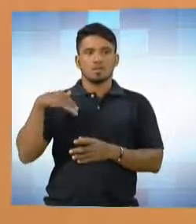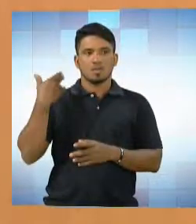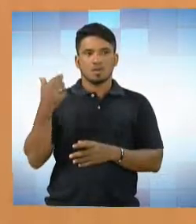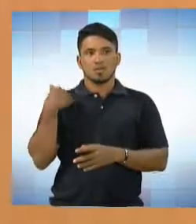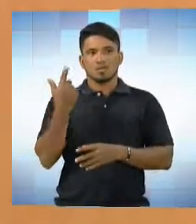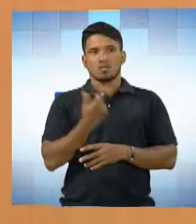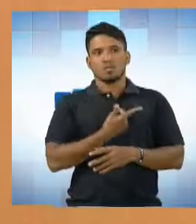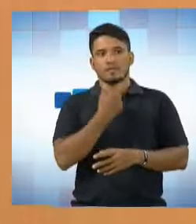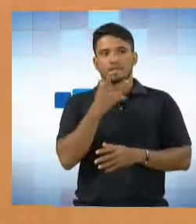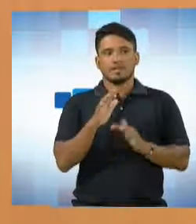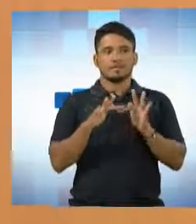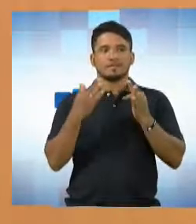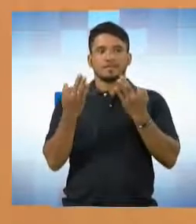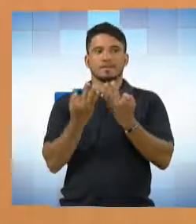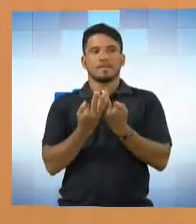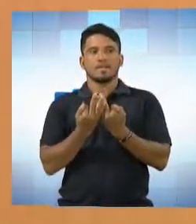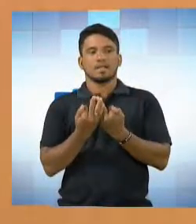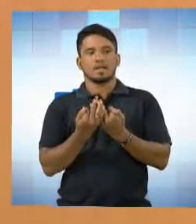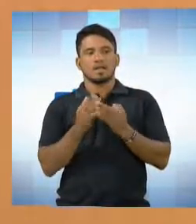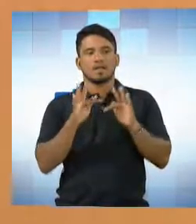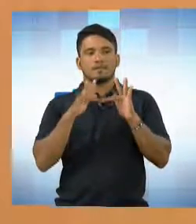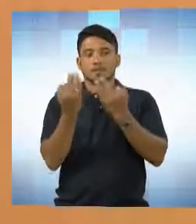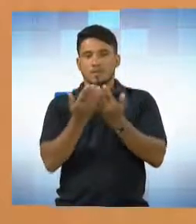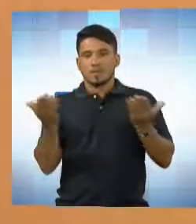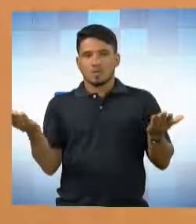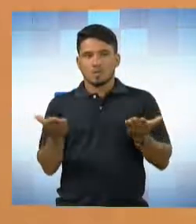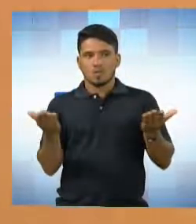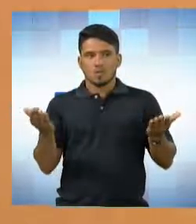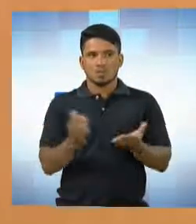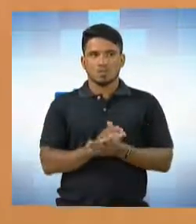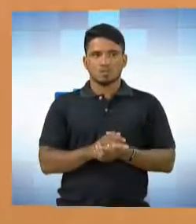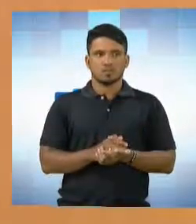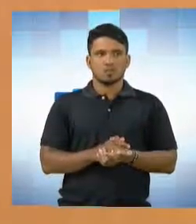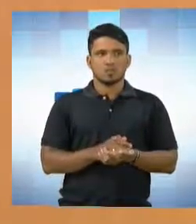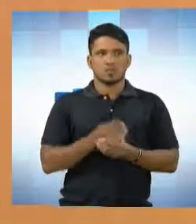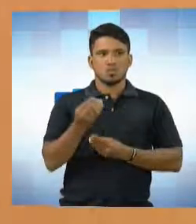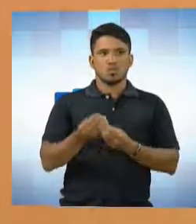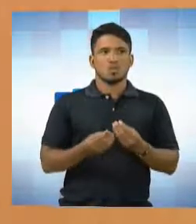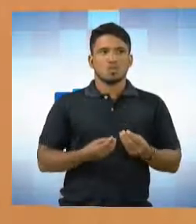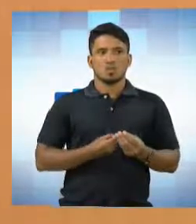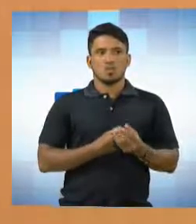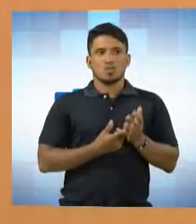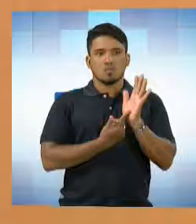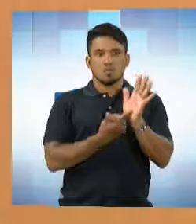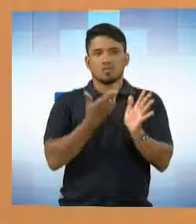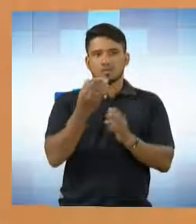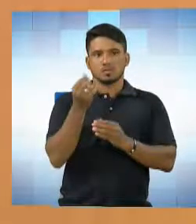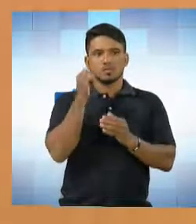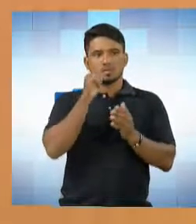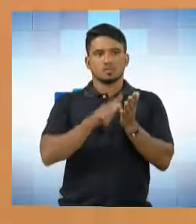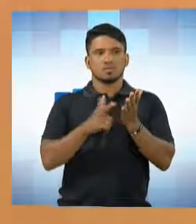na área de família, a família de hoje, ela como se apresenta para você como